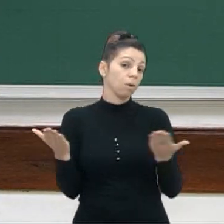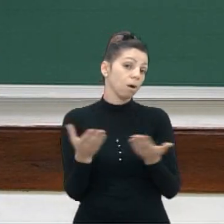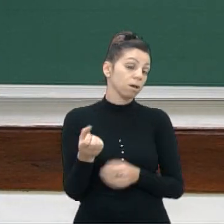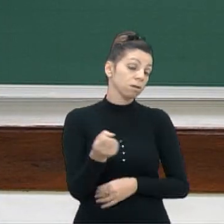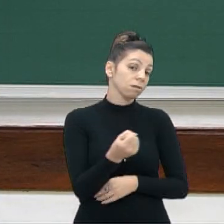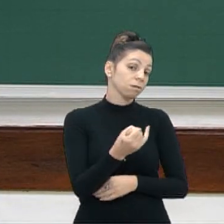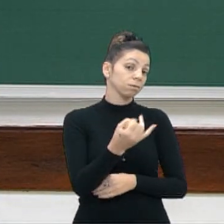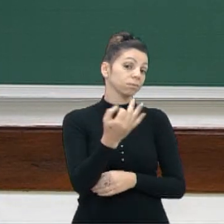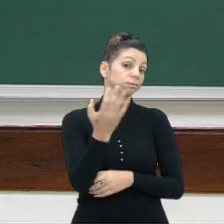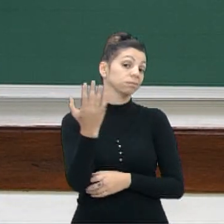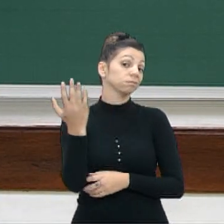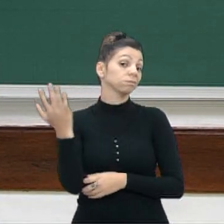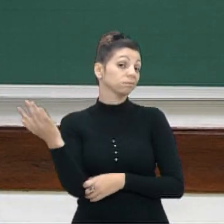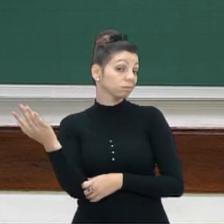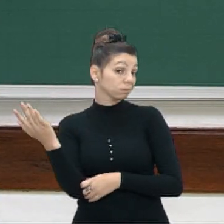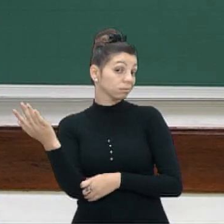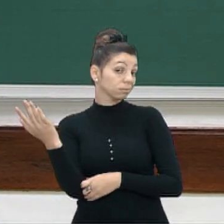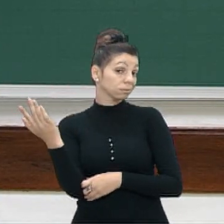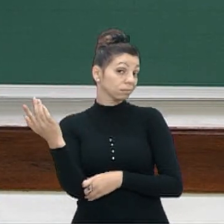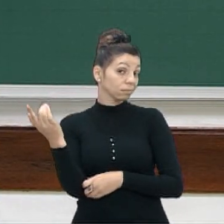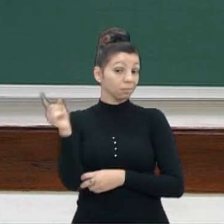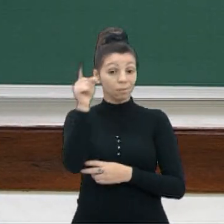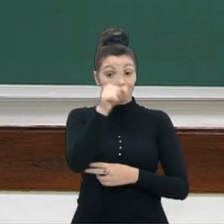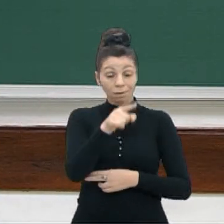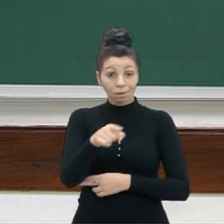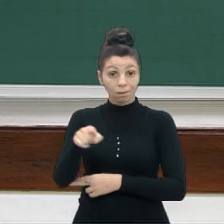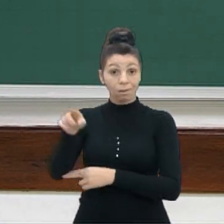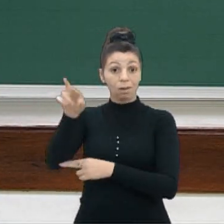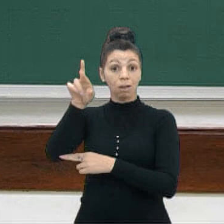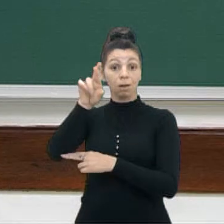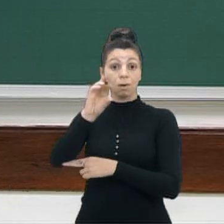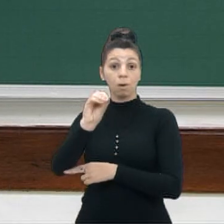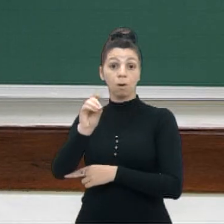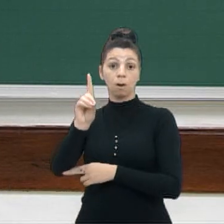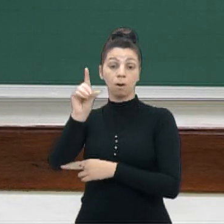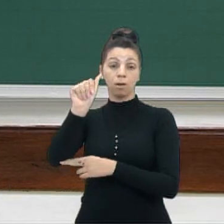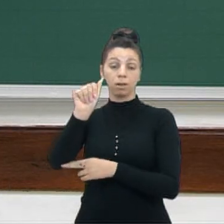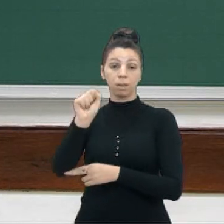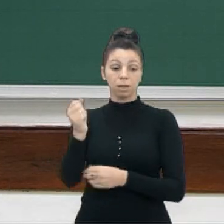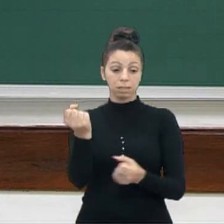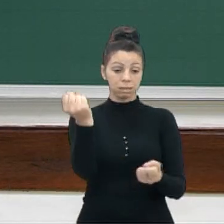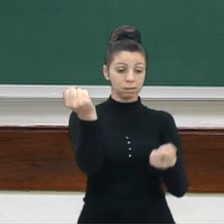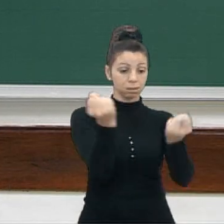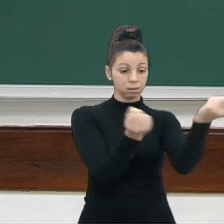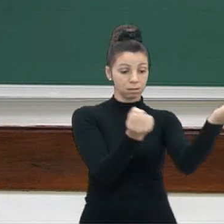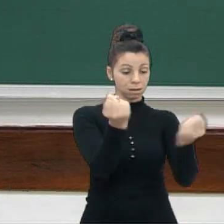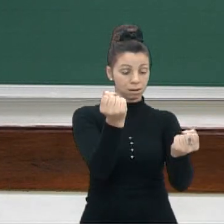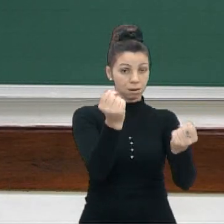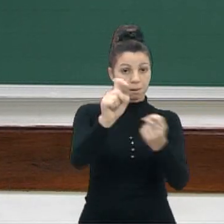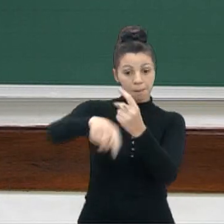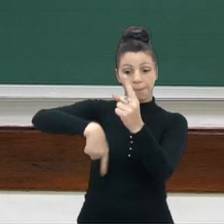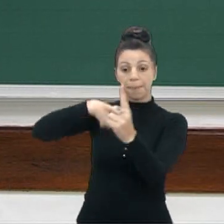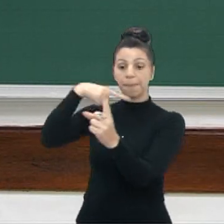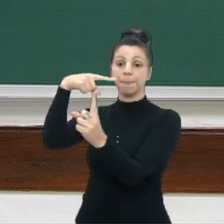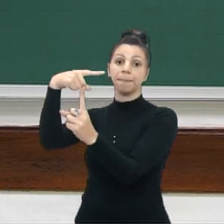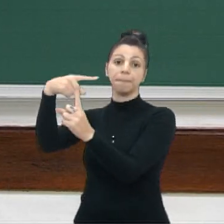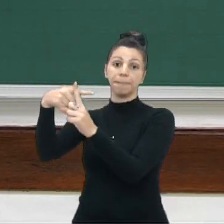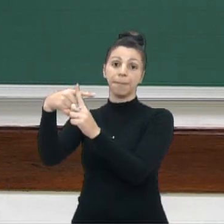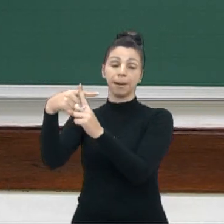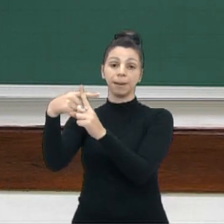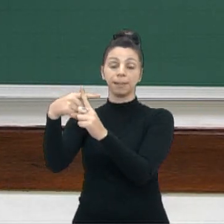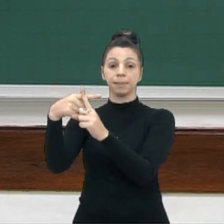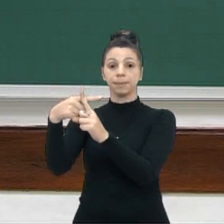o quê? Escreva a quantidade de rodas do carro mais a quantidade de